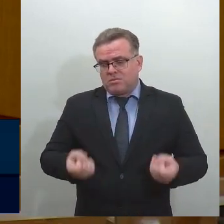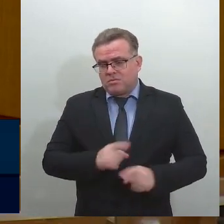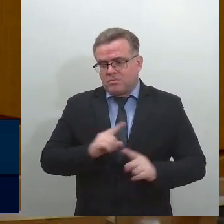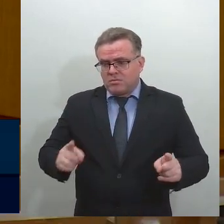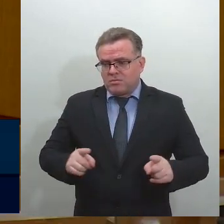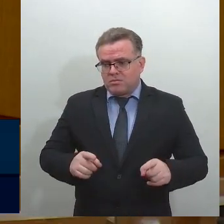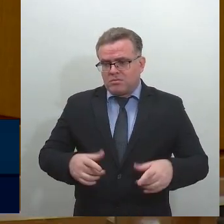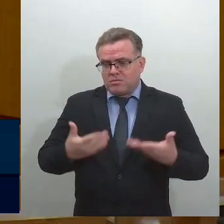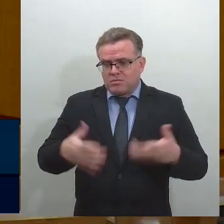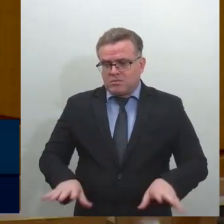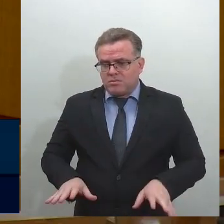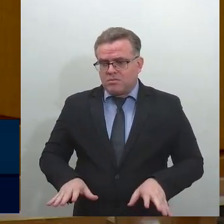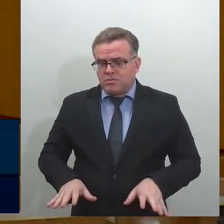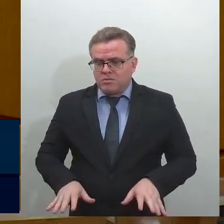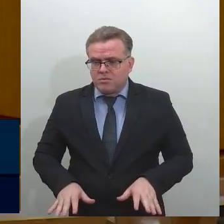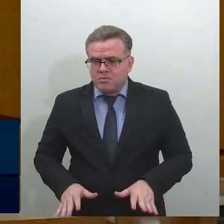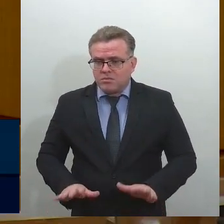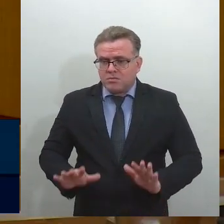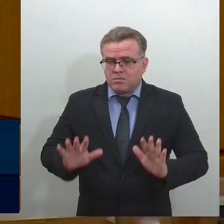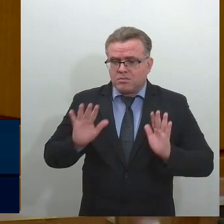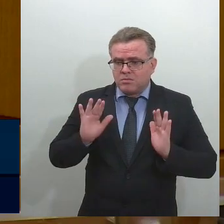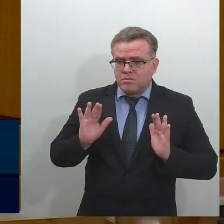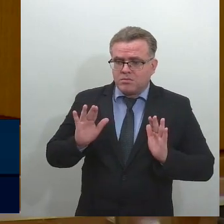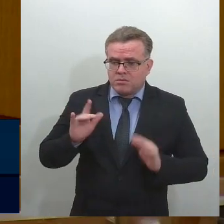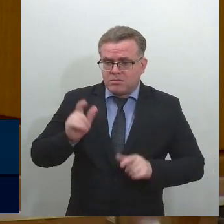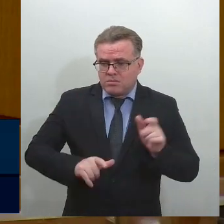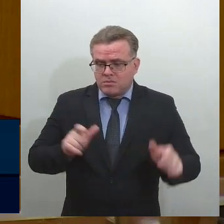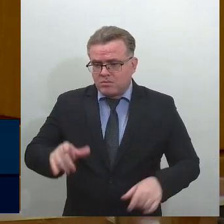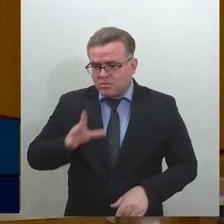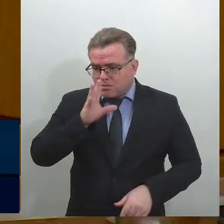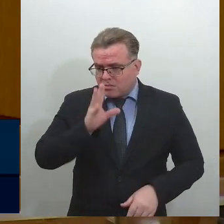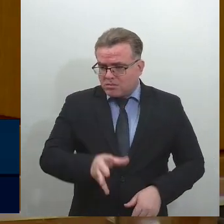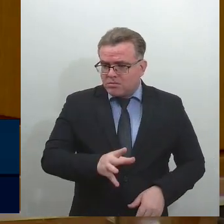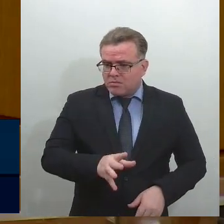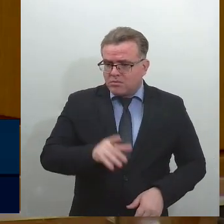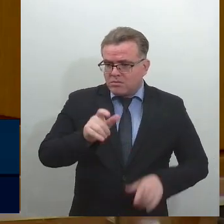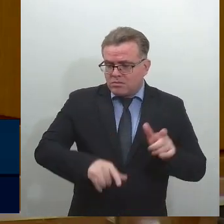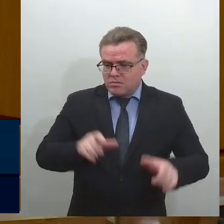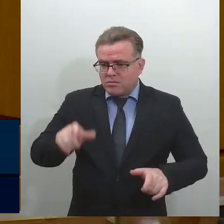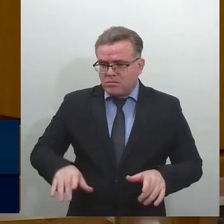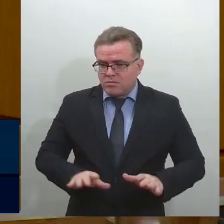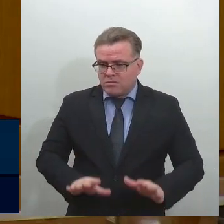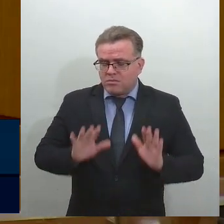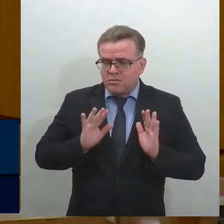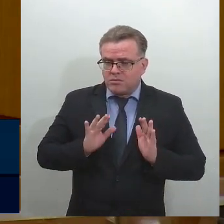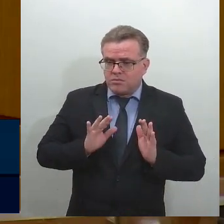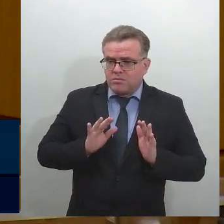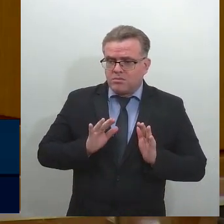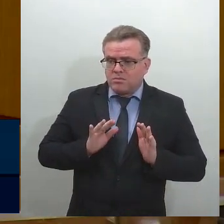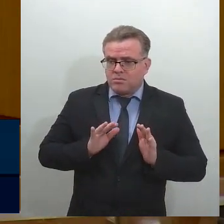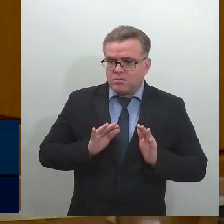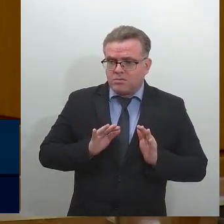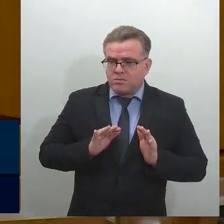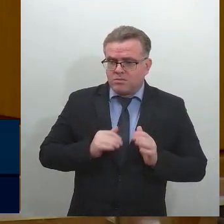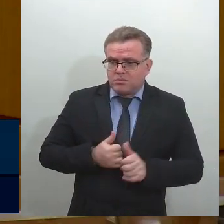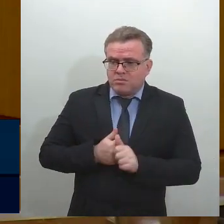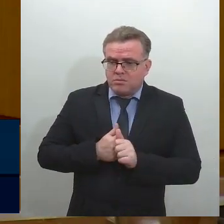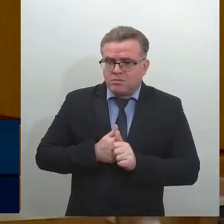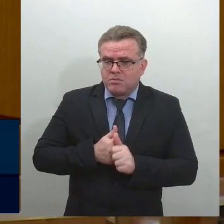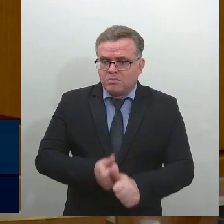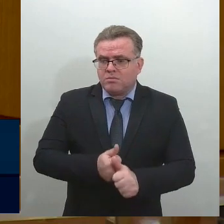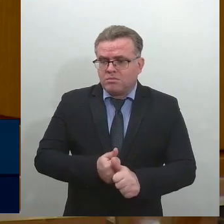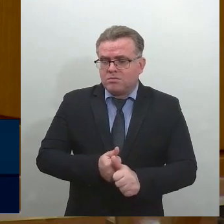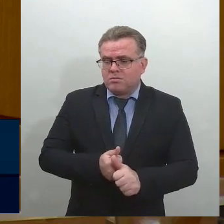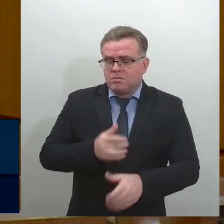as pessoas julgam pessoas. Porque as pessoas seguem exemplos. E